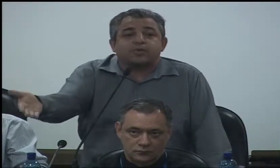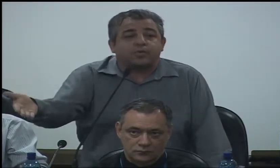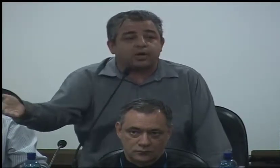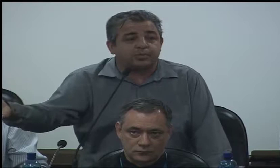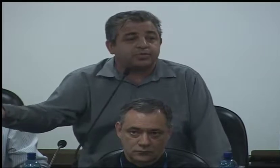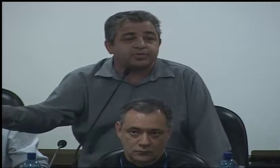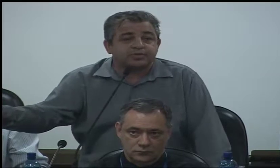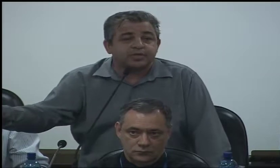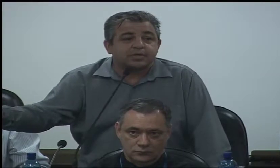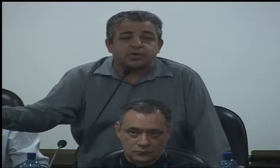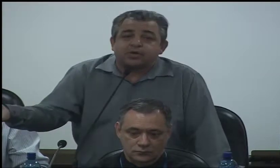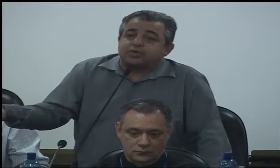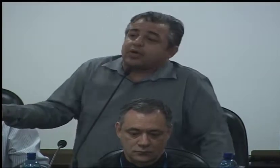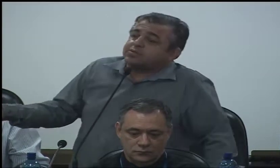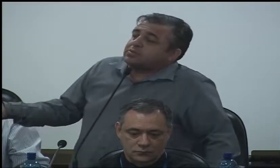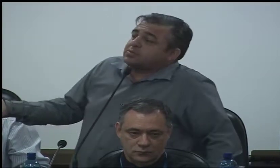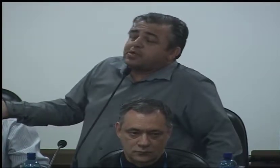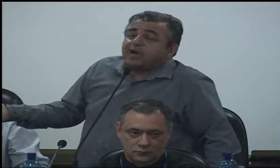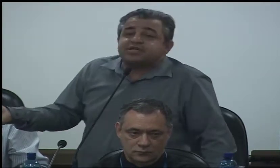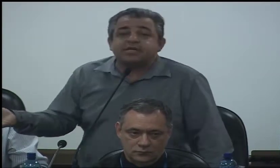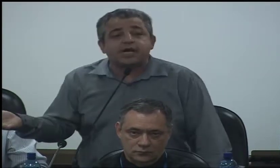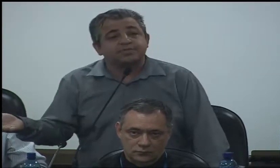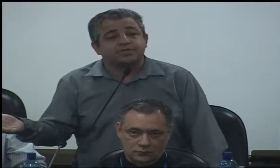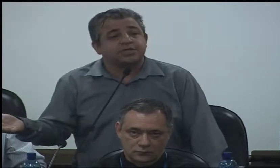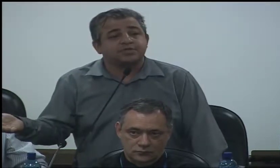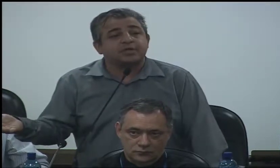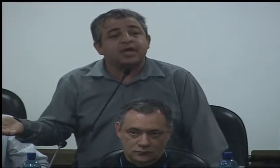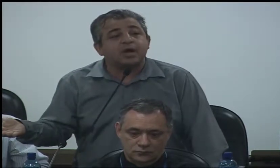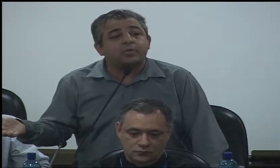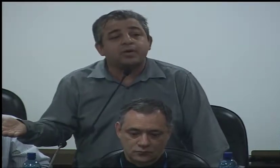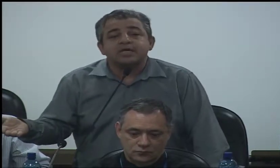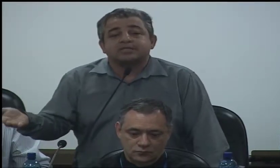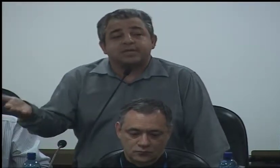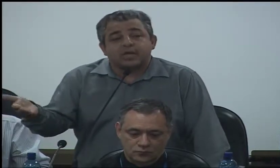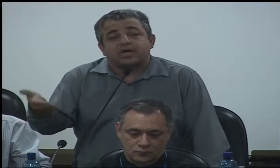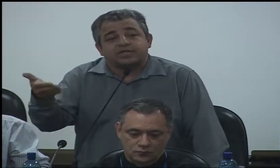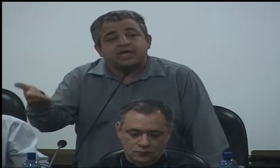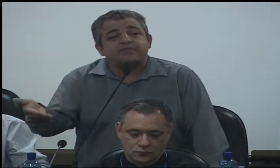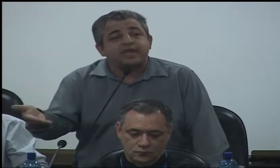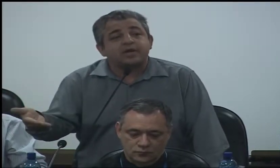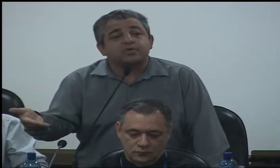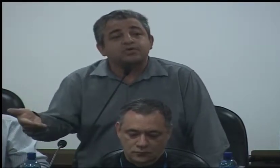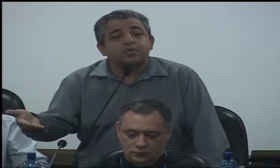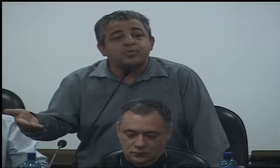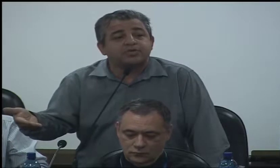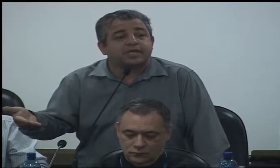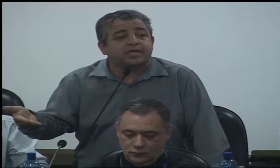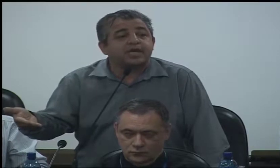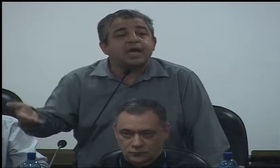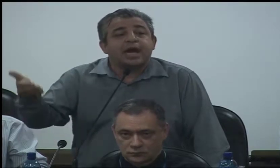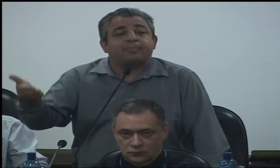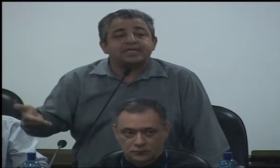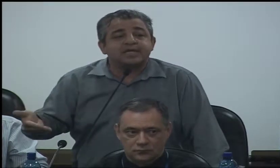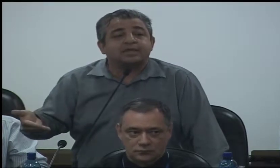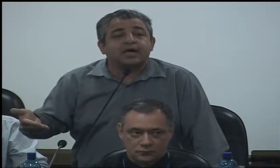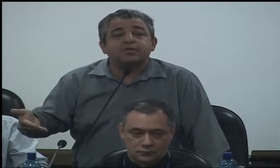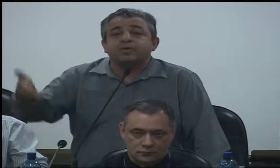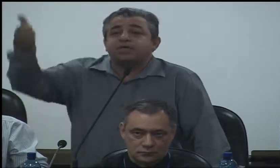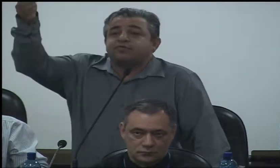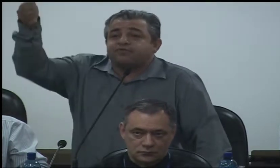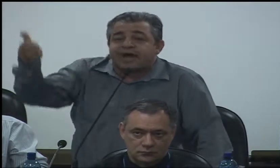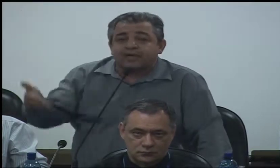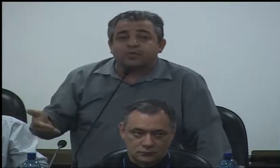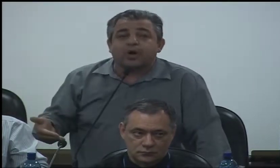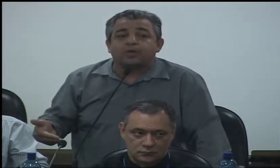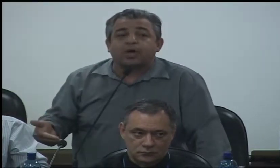para ir com o ônibus. Entendeu? Nós não imaginamos isso. Então, eu achei que viria com os números aqui, apresentando